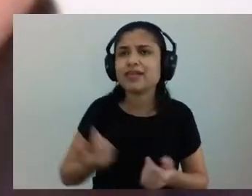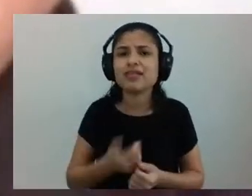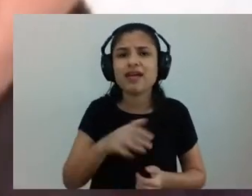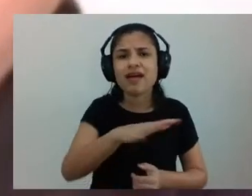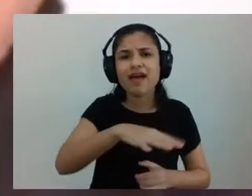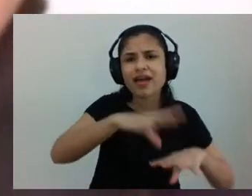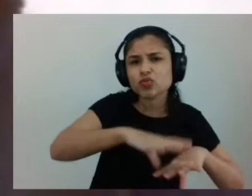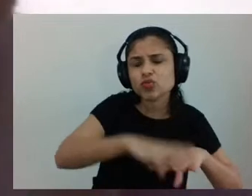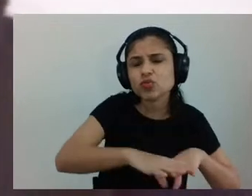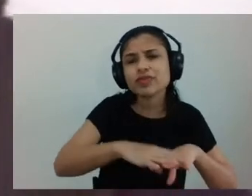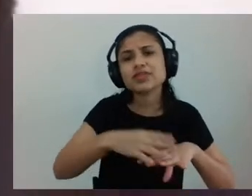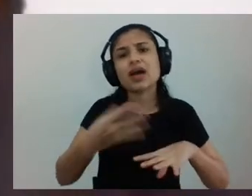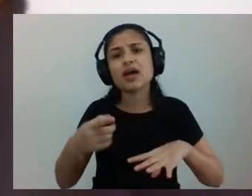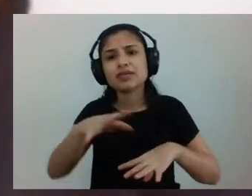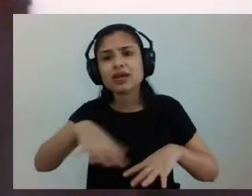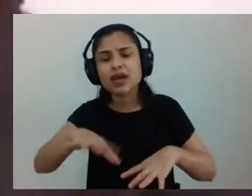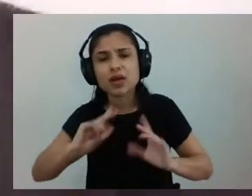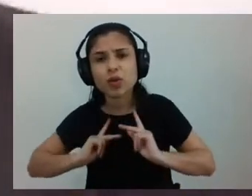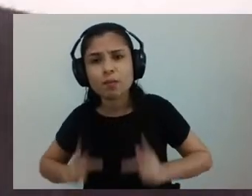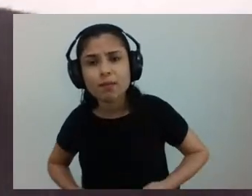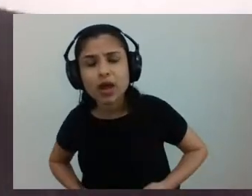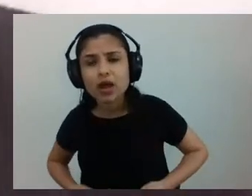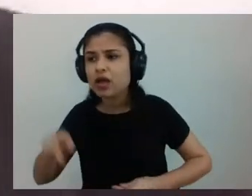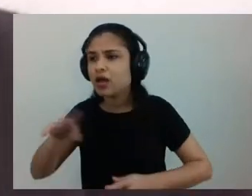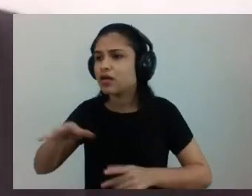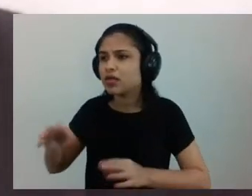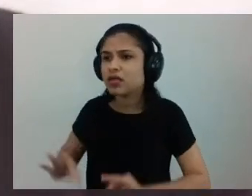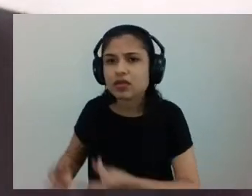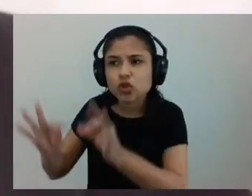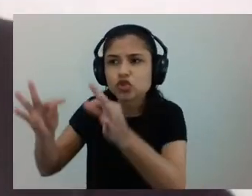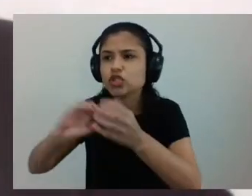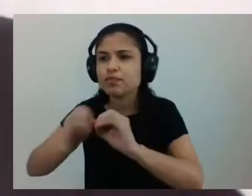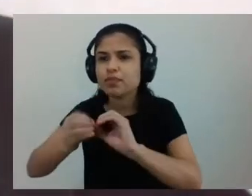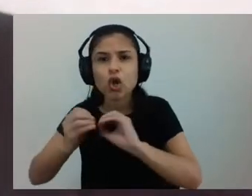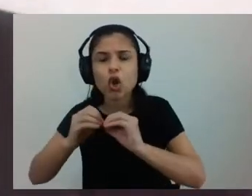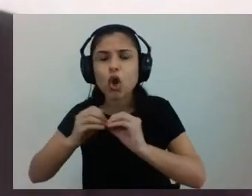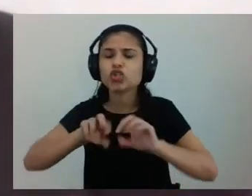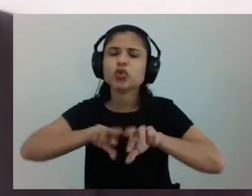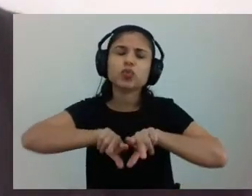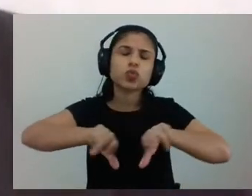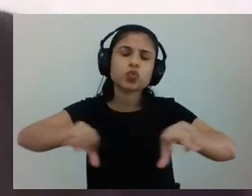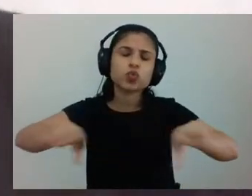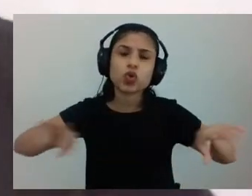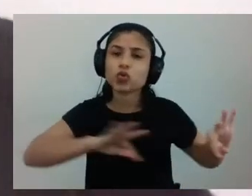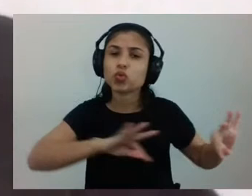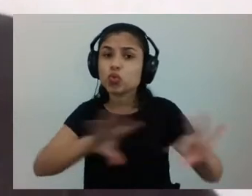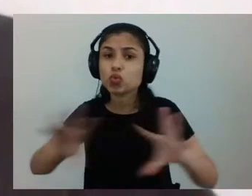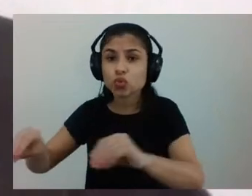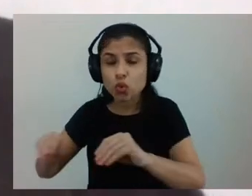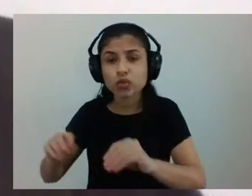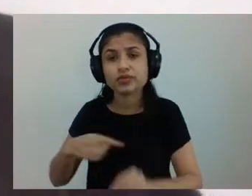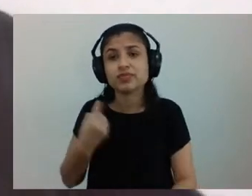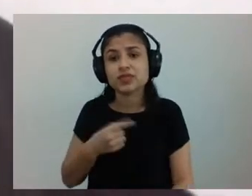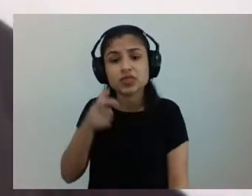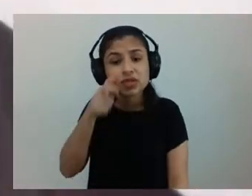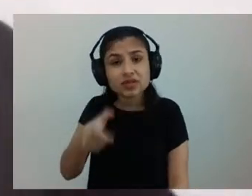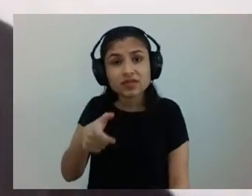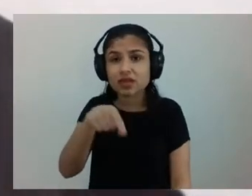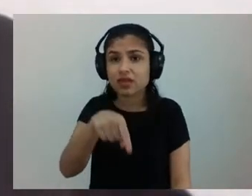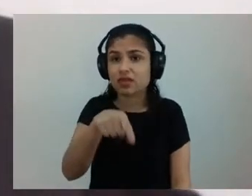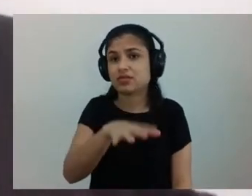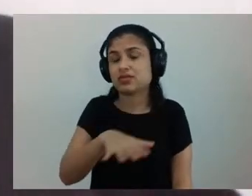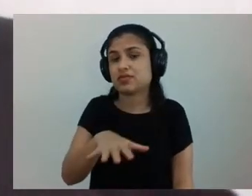exatas, área de humanas, área de tecnologia biológica, não importa. Nós temos que oferecer institucionalmente, ok? Nós